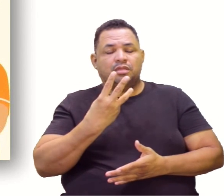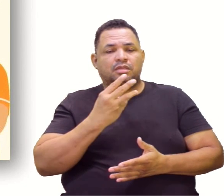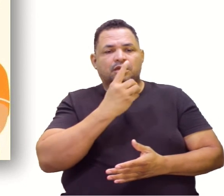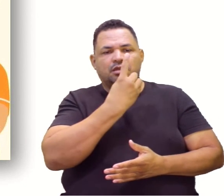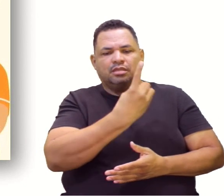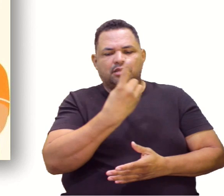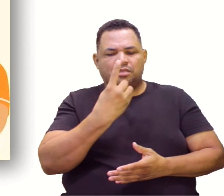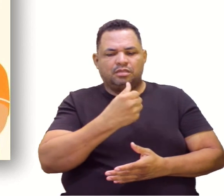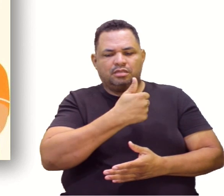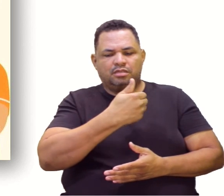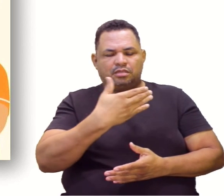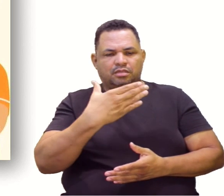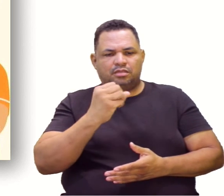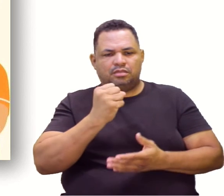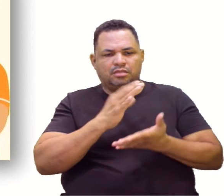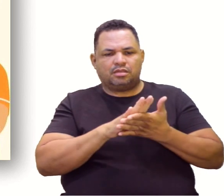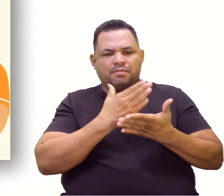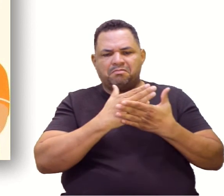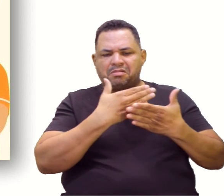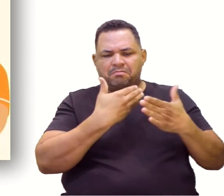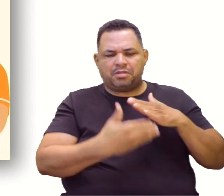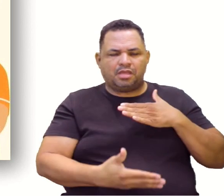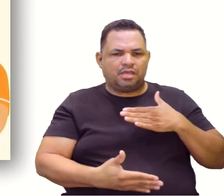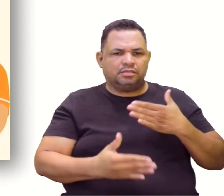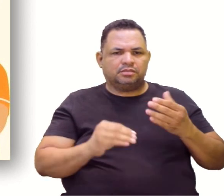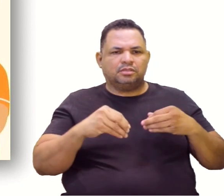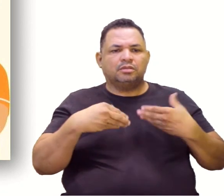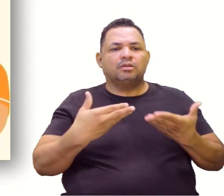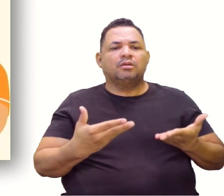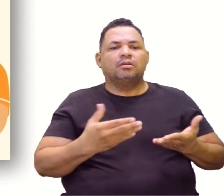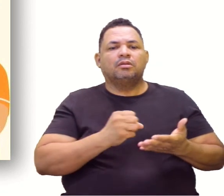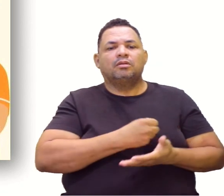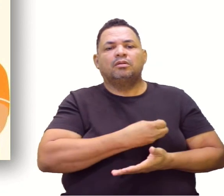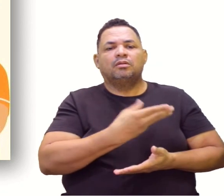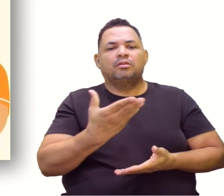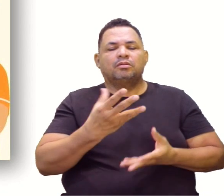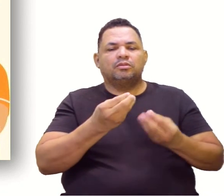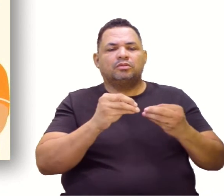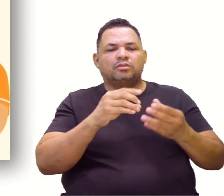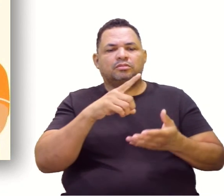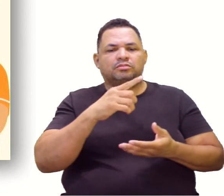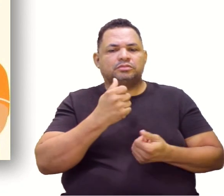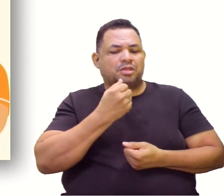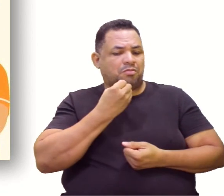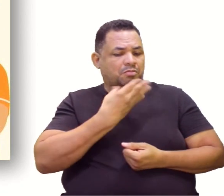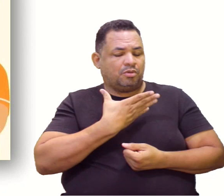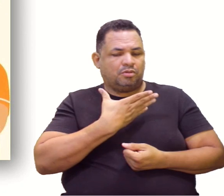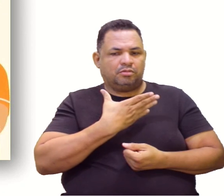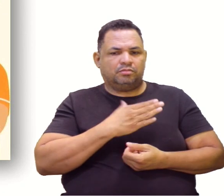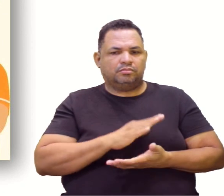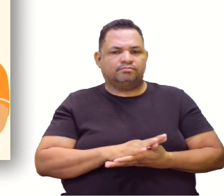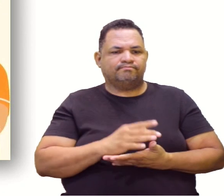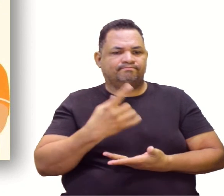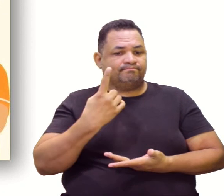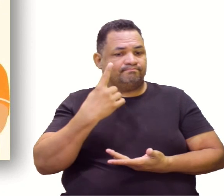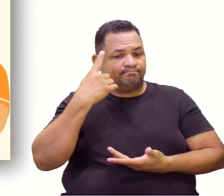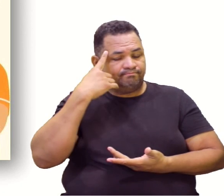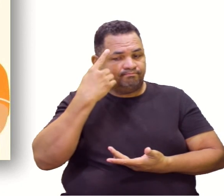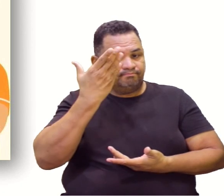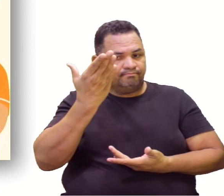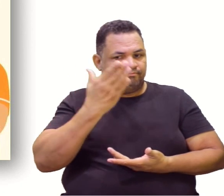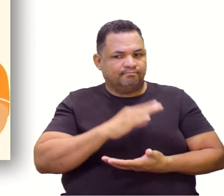cada dezena são quebrados. A pergunta é, quantos ovos estão intactos? Fica com vocês. Tá